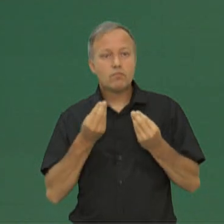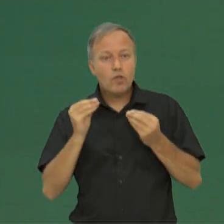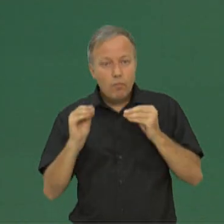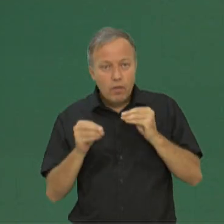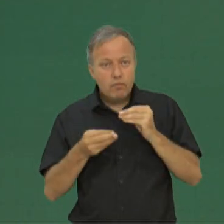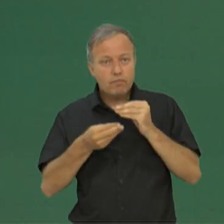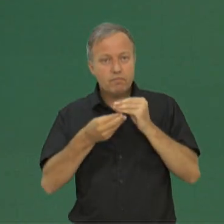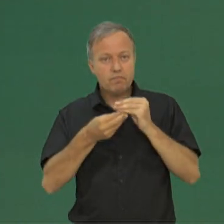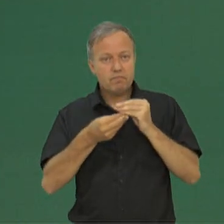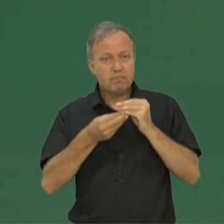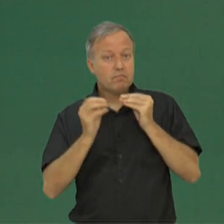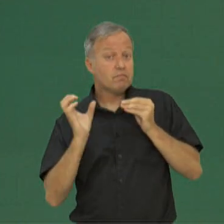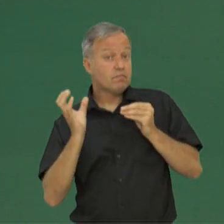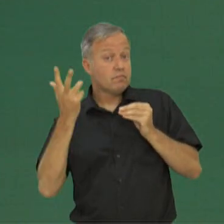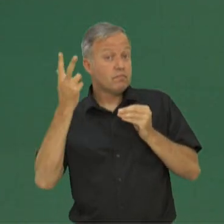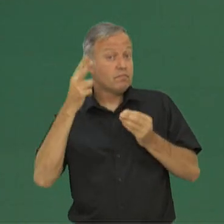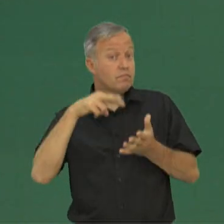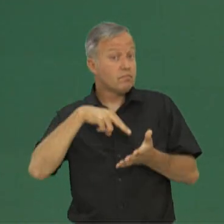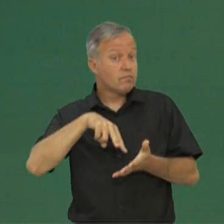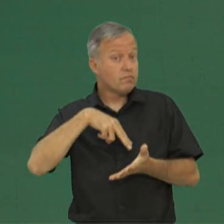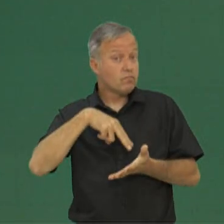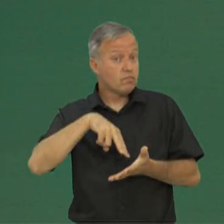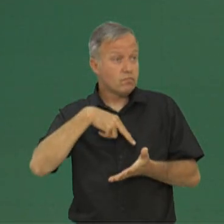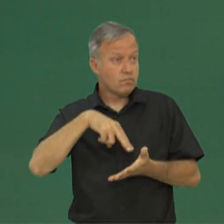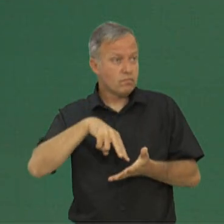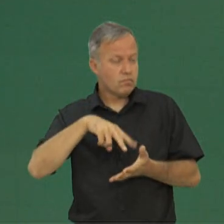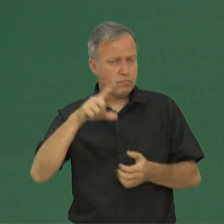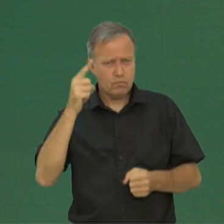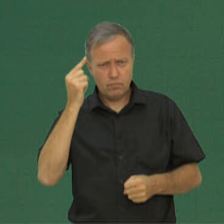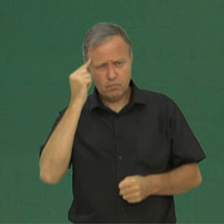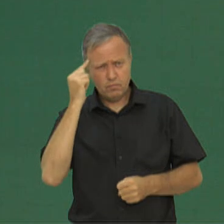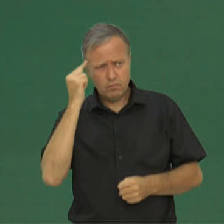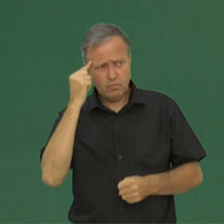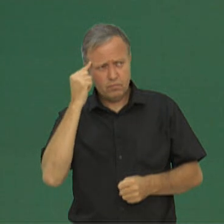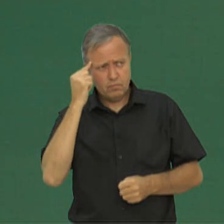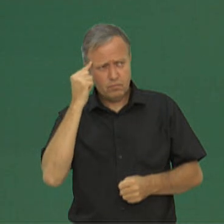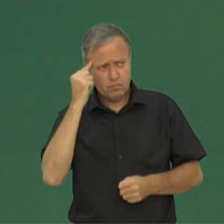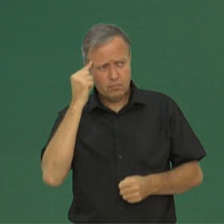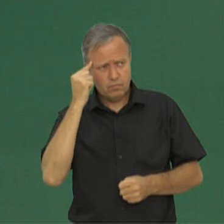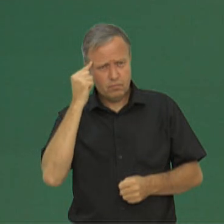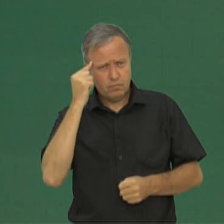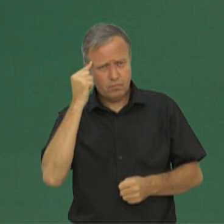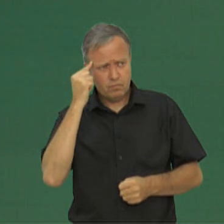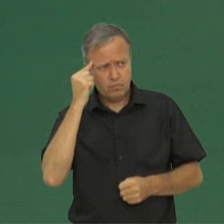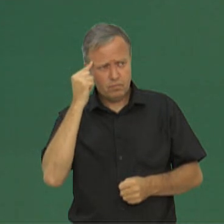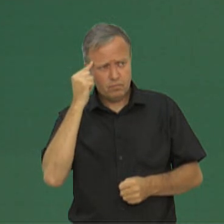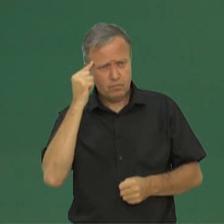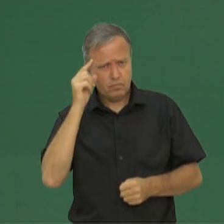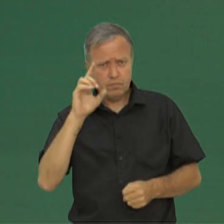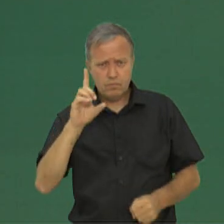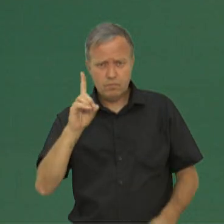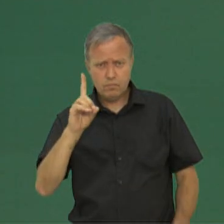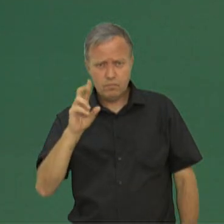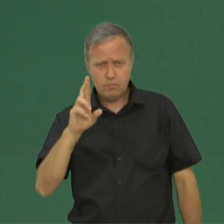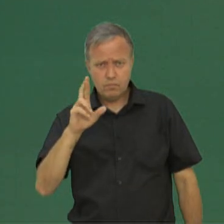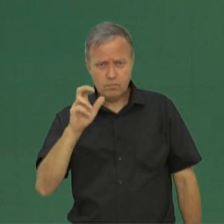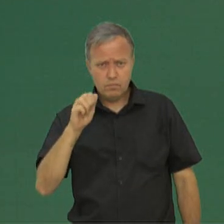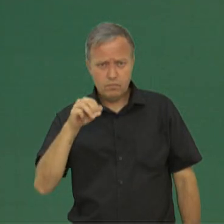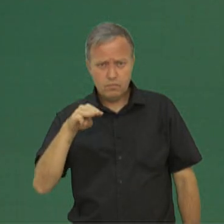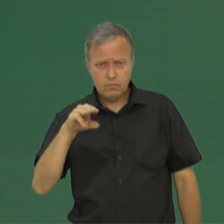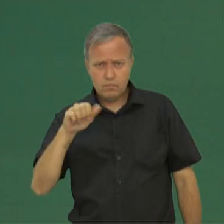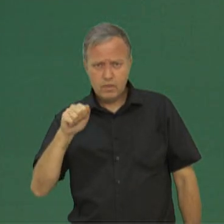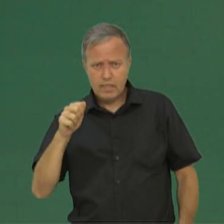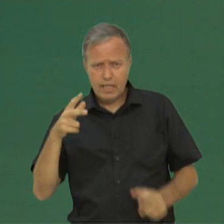isso aconteceu dentro da dança? Porque na minha cabeça, né, você deve estar pensando assim, dramaticidade vem lá do